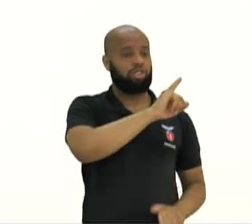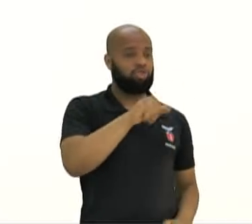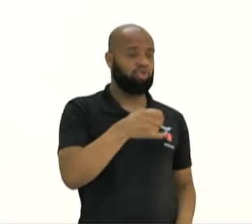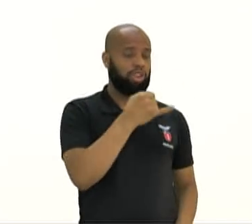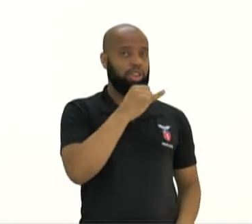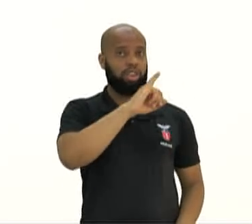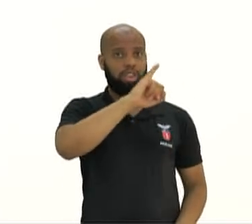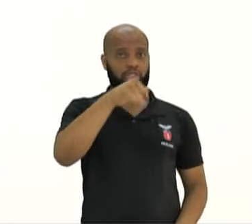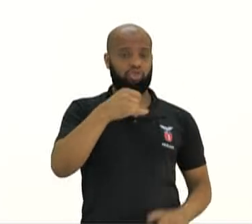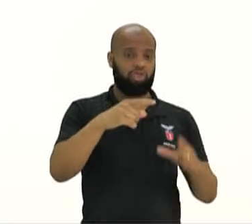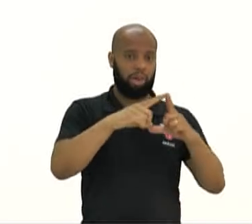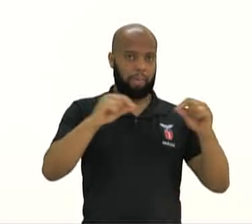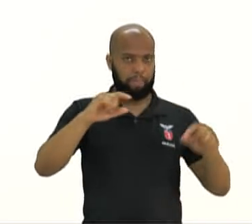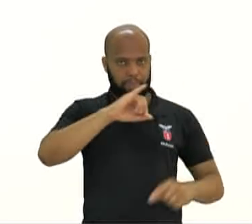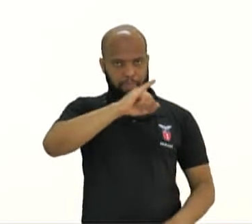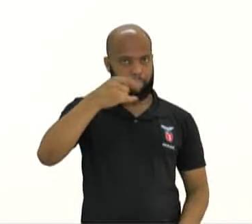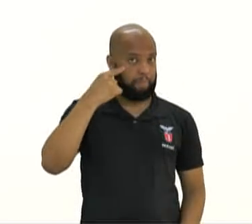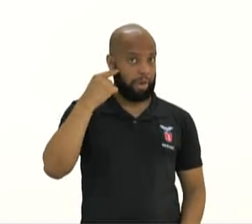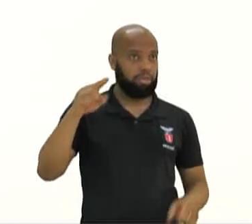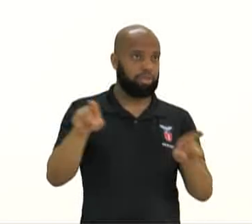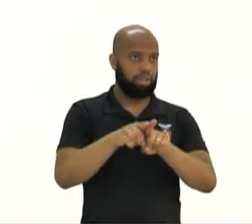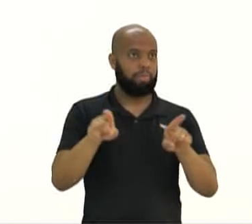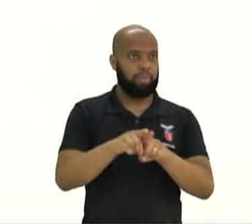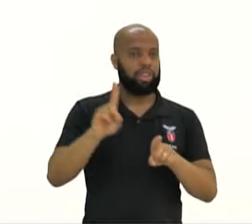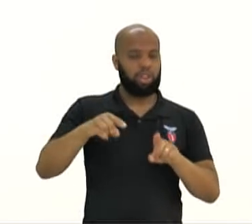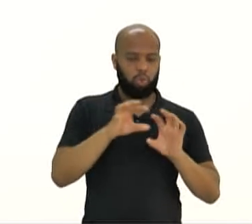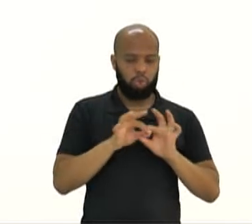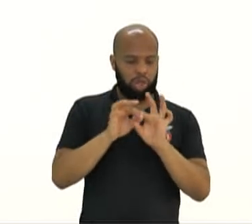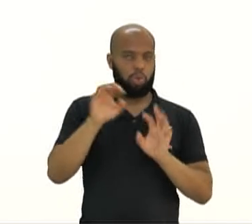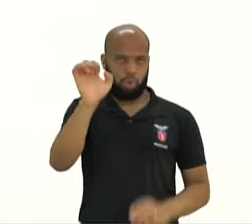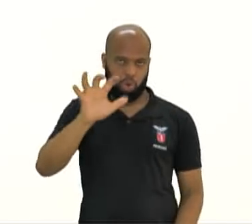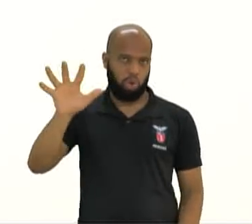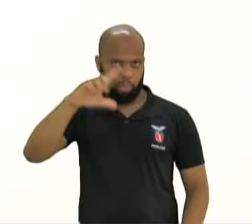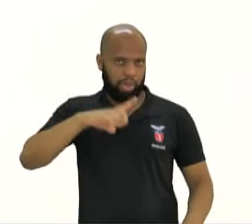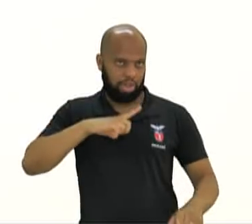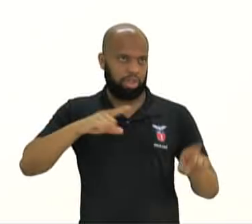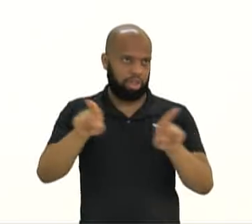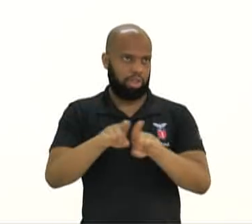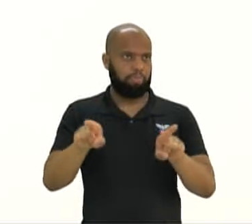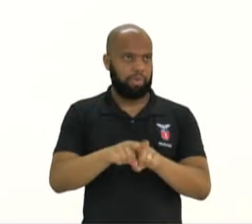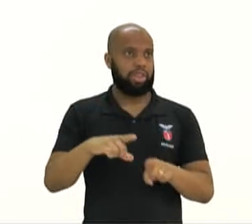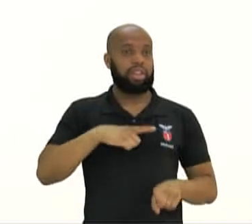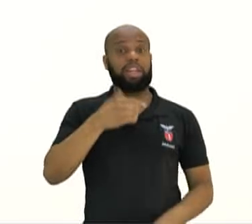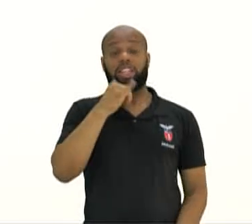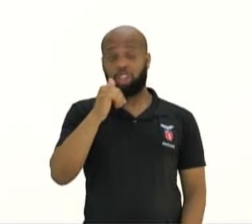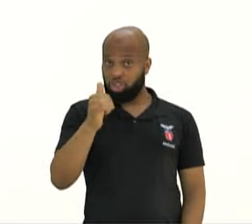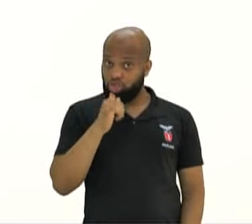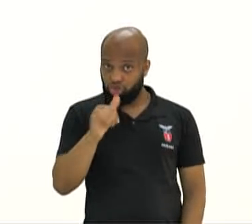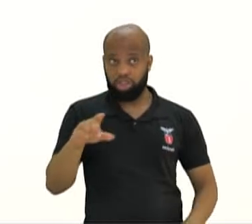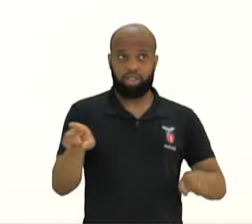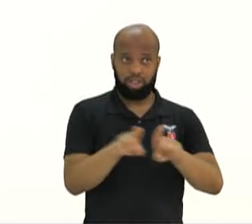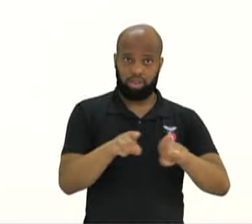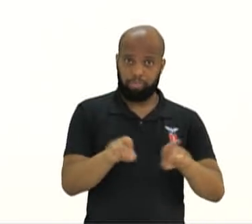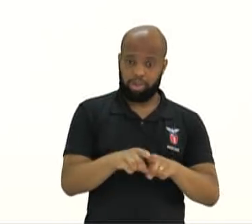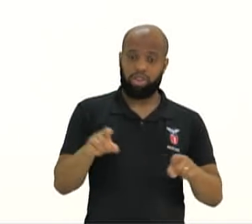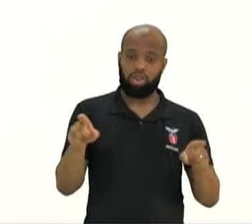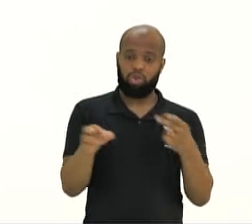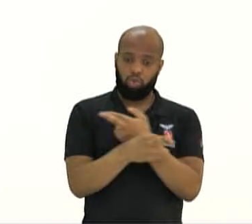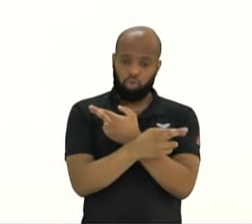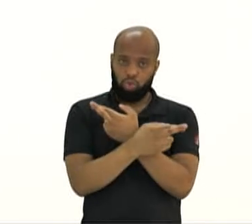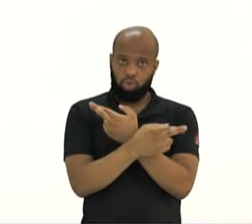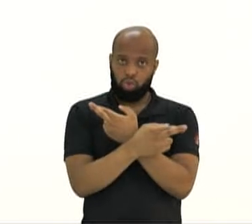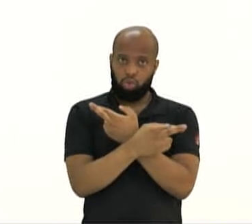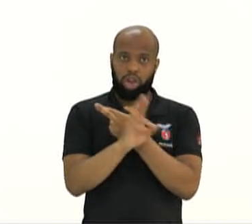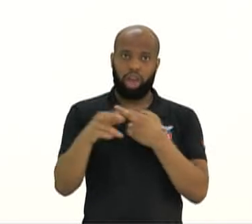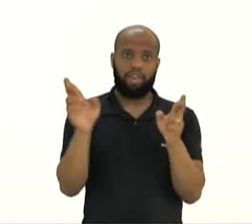União Europeia, essa produção mineral. A fonte energética, reservas de carvão mineral lá na região.